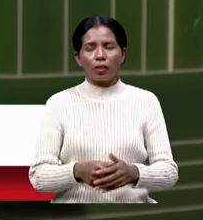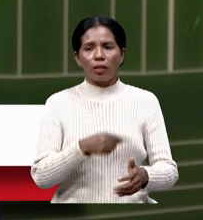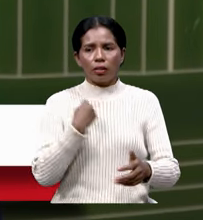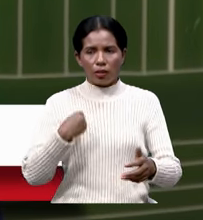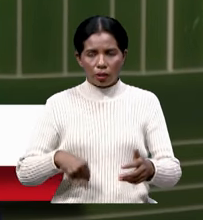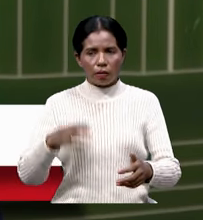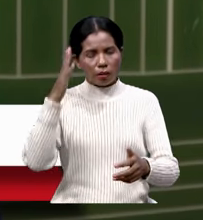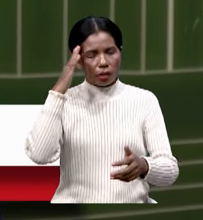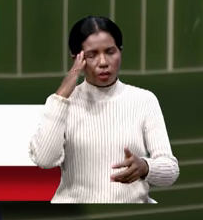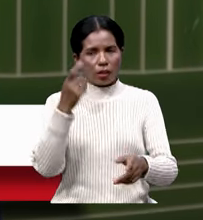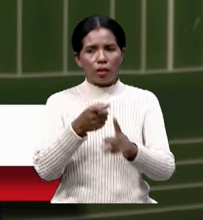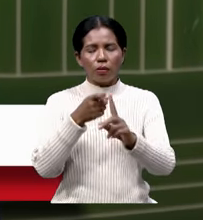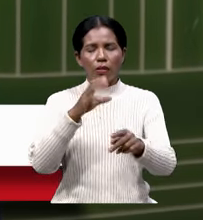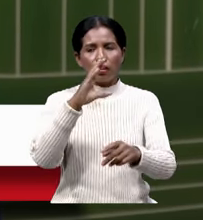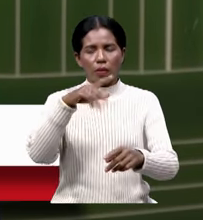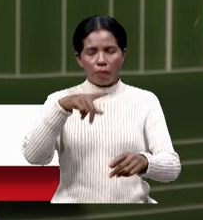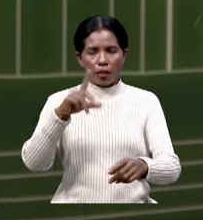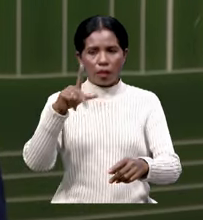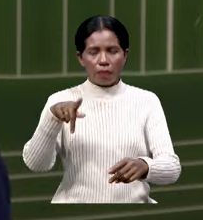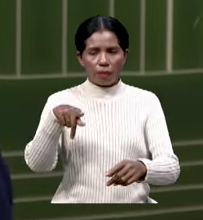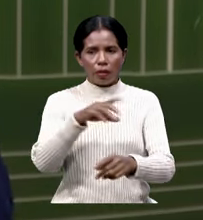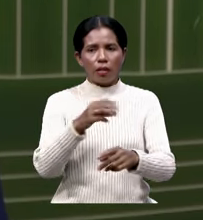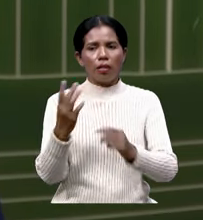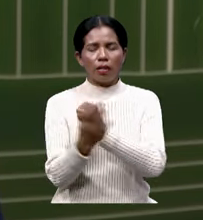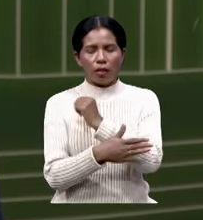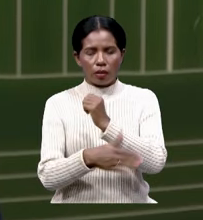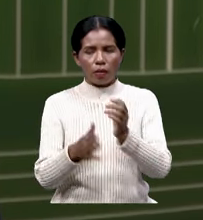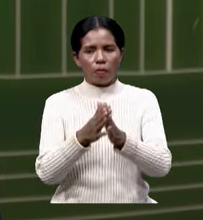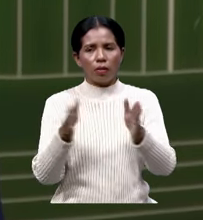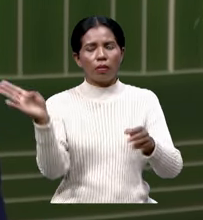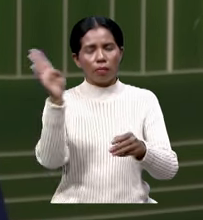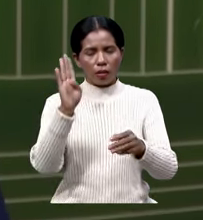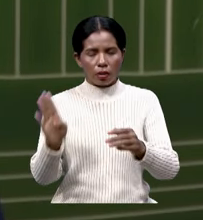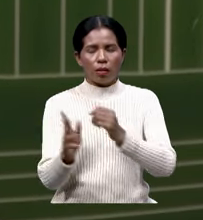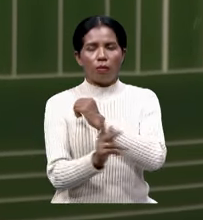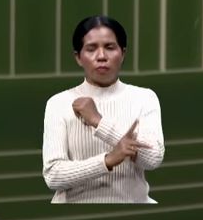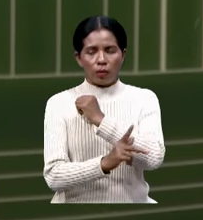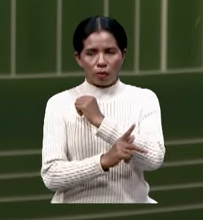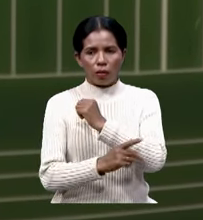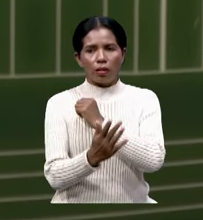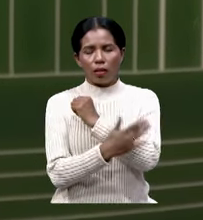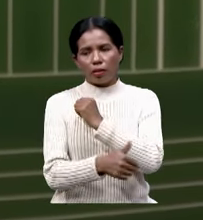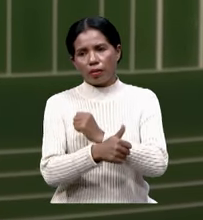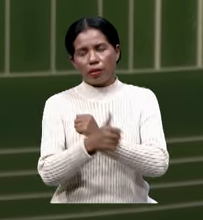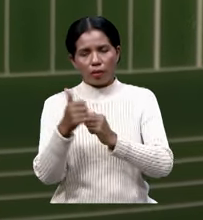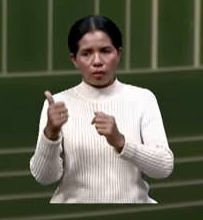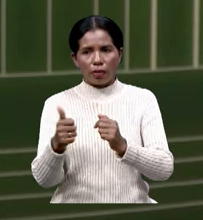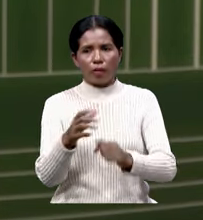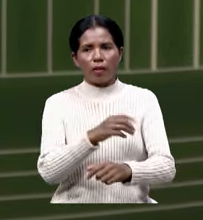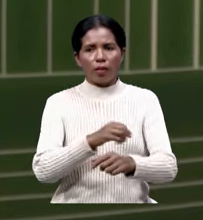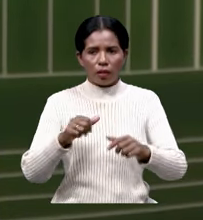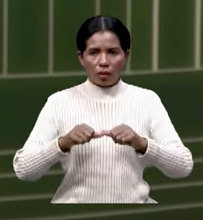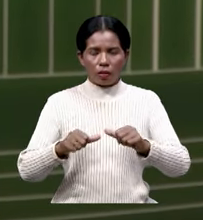hatene potensialidade usi CPLP, tambe ita musi nação bot dentro do CPLP, nação Brasil, Portugal e nação balu ya